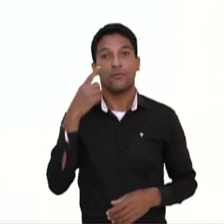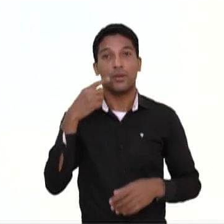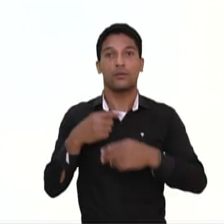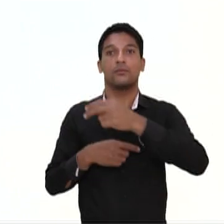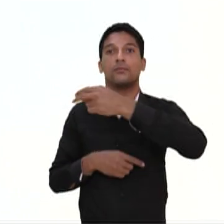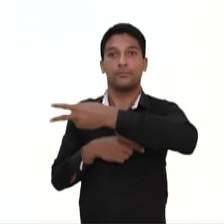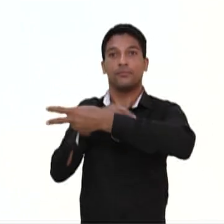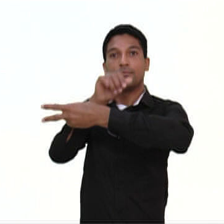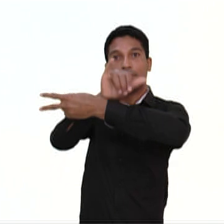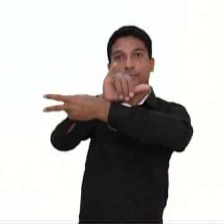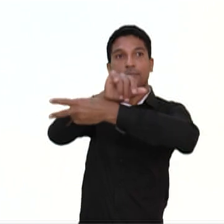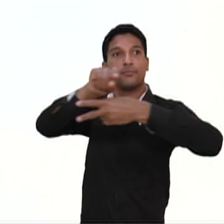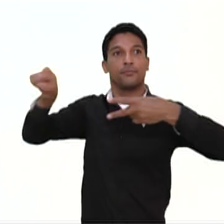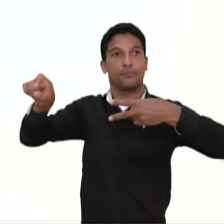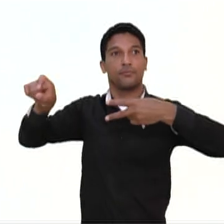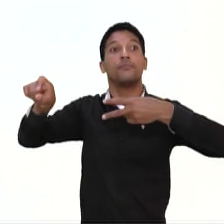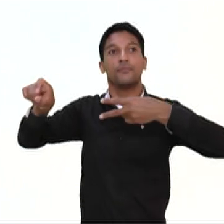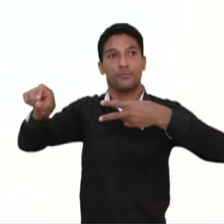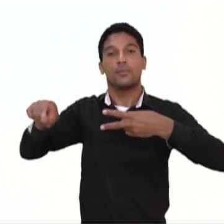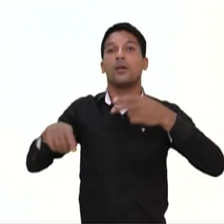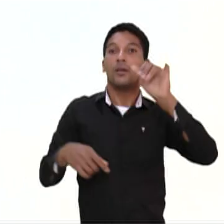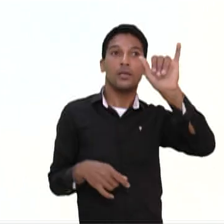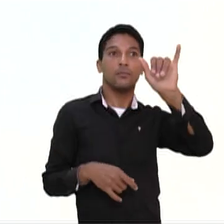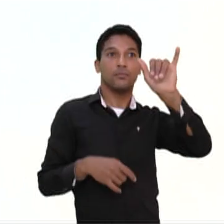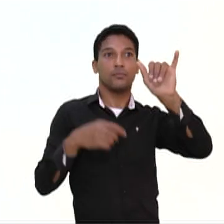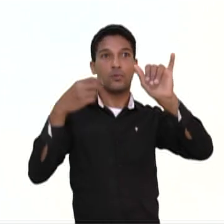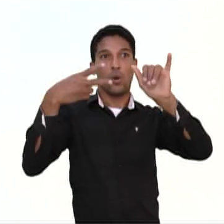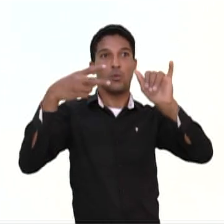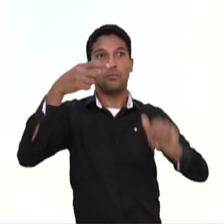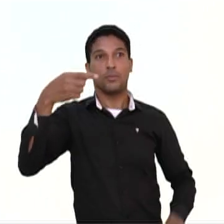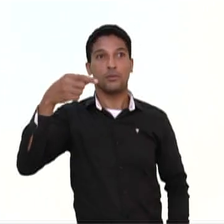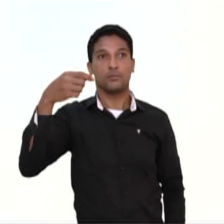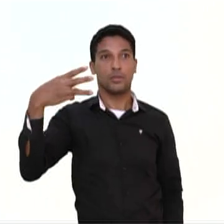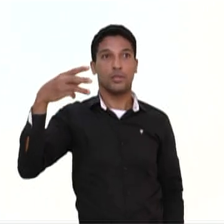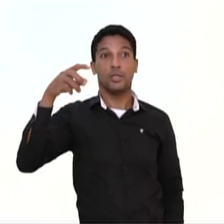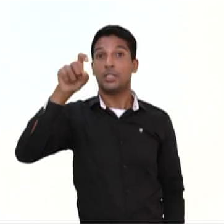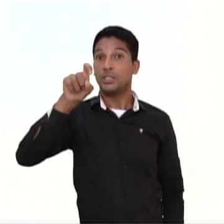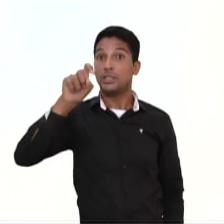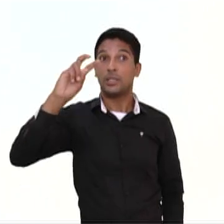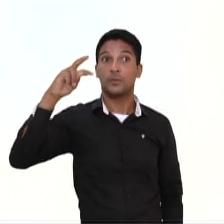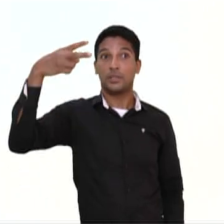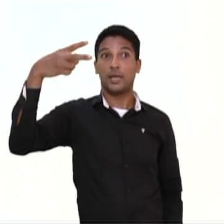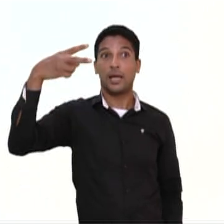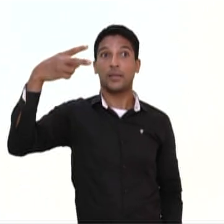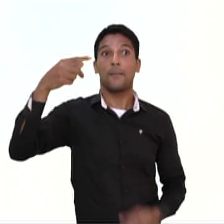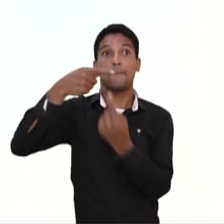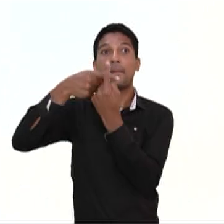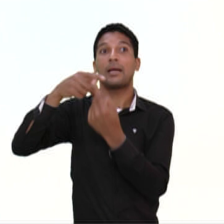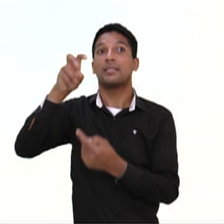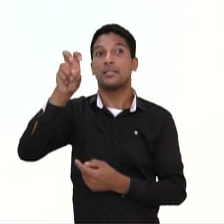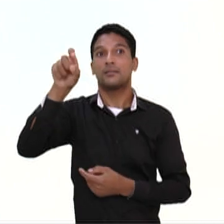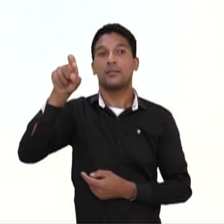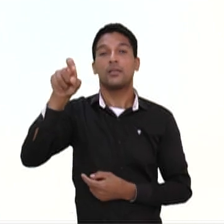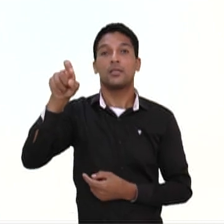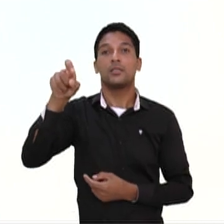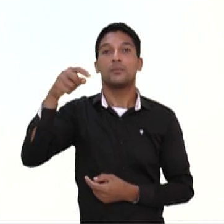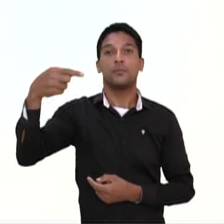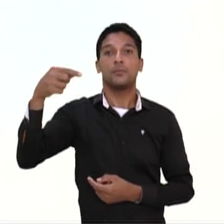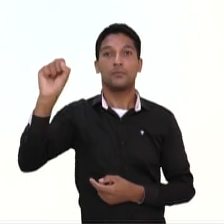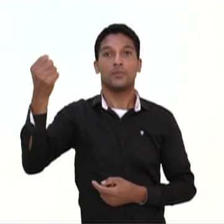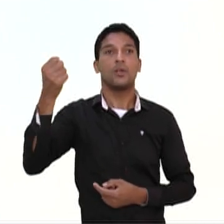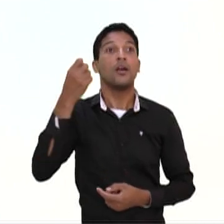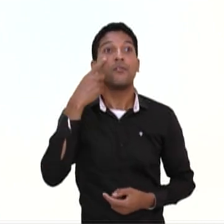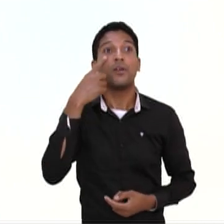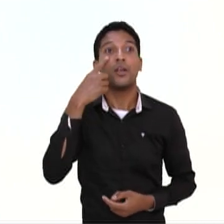quadrado mais 5x menos 8 tem a concavidade voltada para cima ou para baixo. Novamente eu vou observar quem? Número que